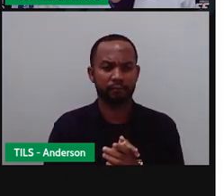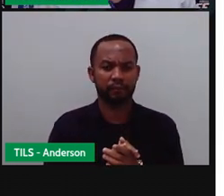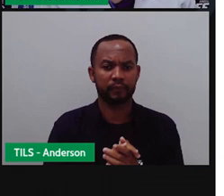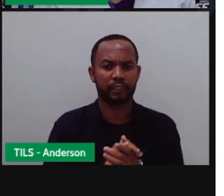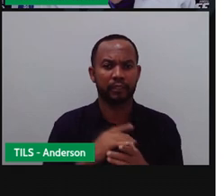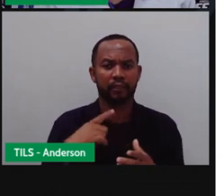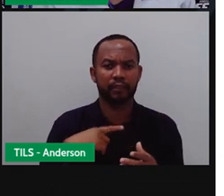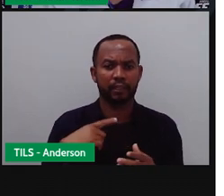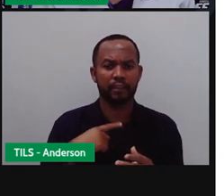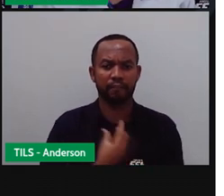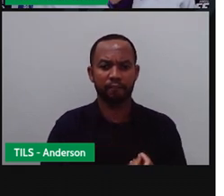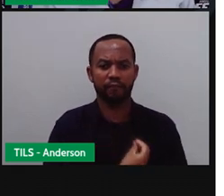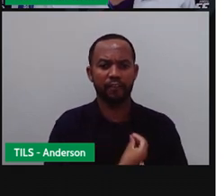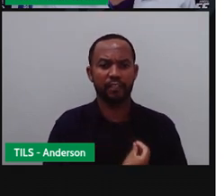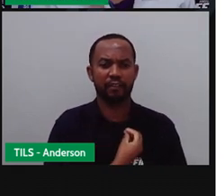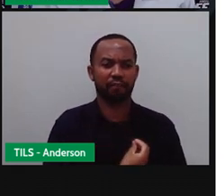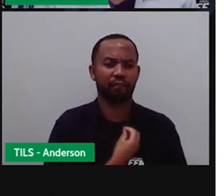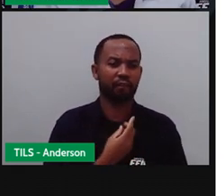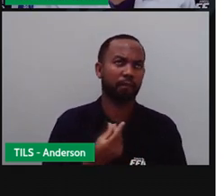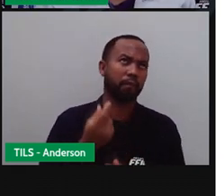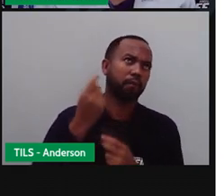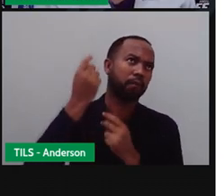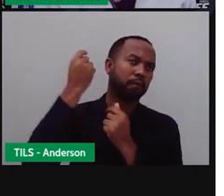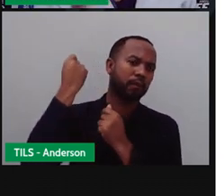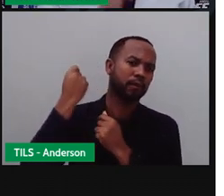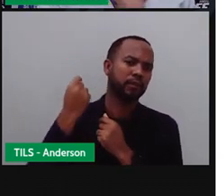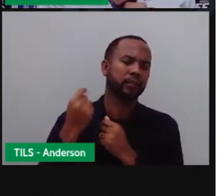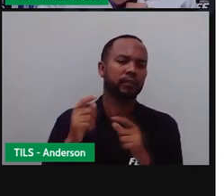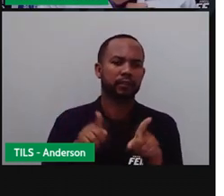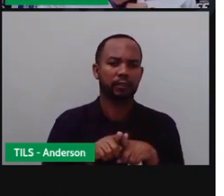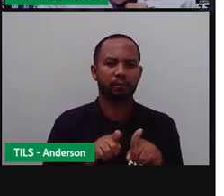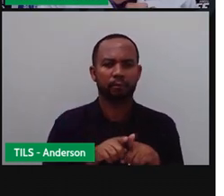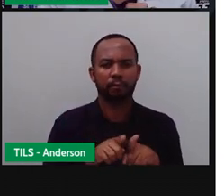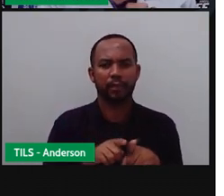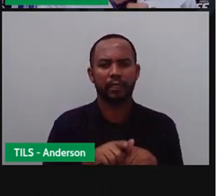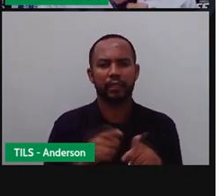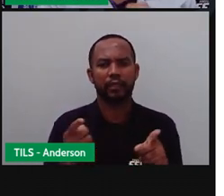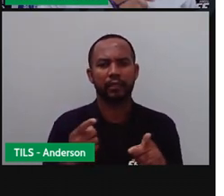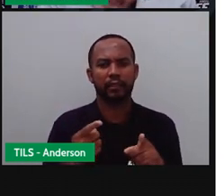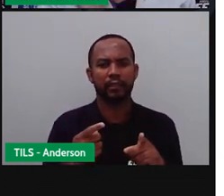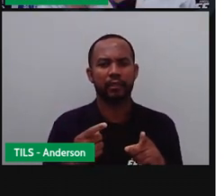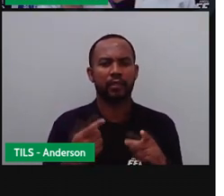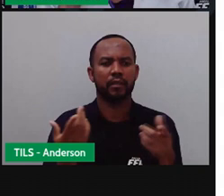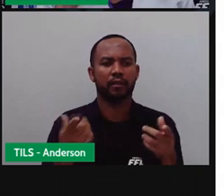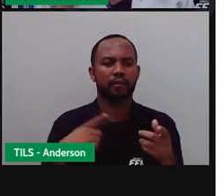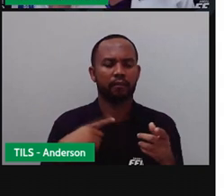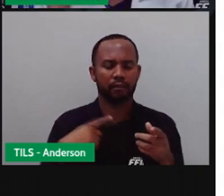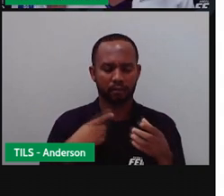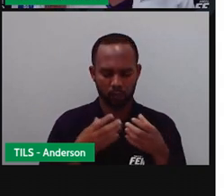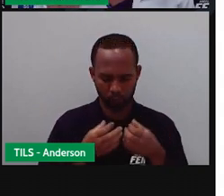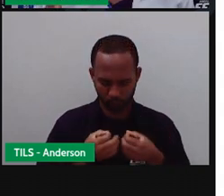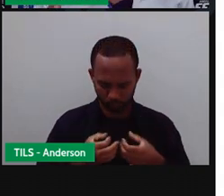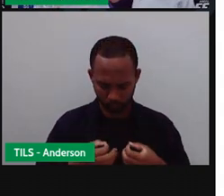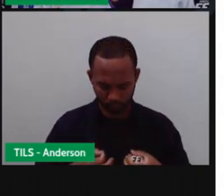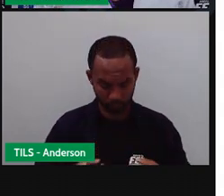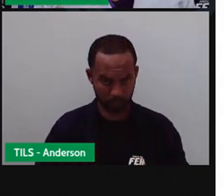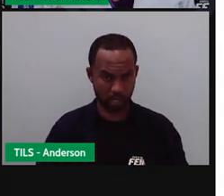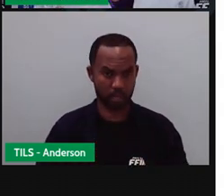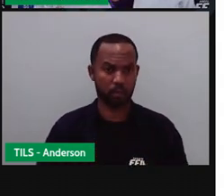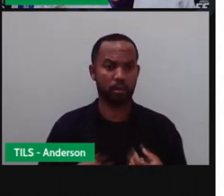de uma forma de vida primitiva e unicelular. Lembra quando a Pró falou de célula aqui para vocês, que seria a menor